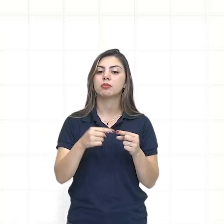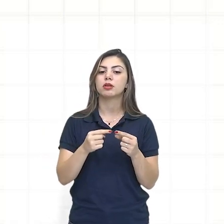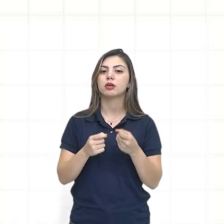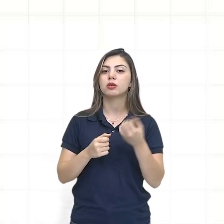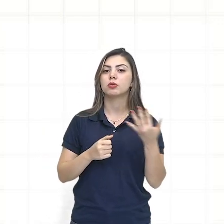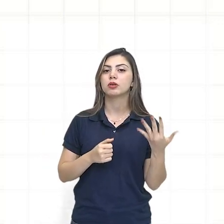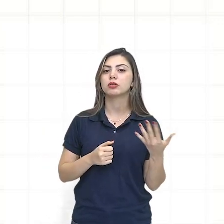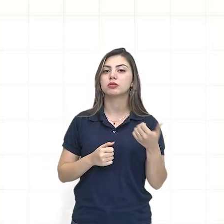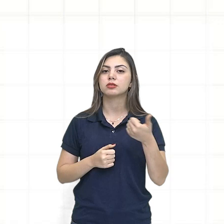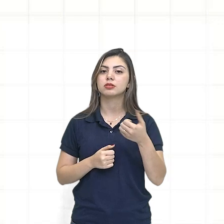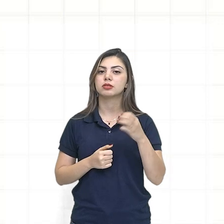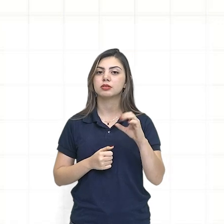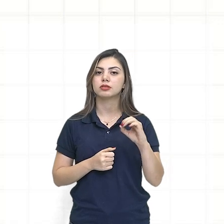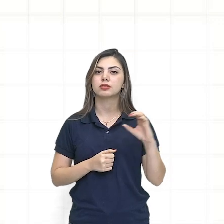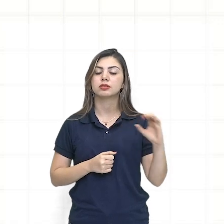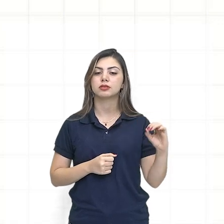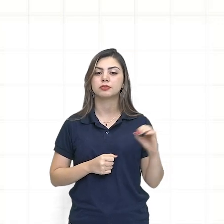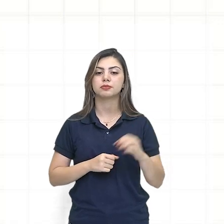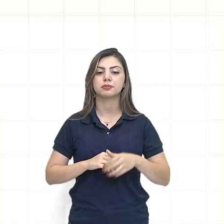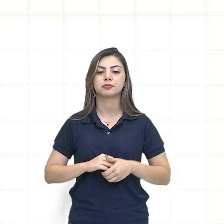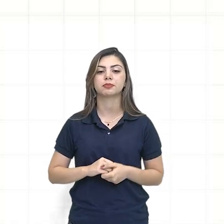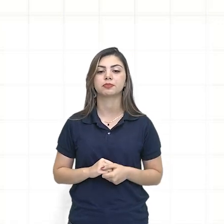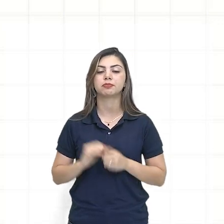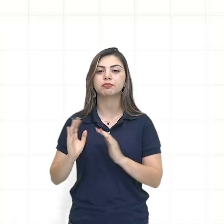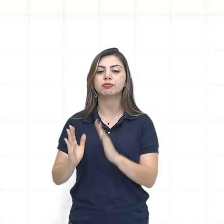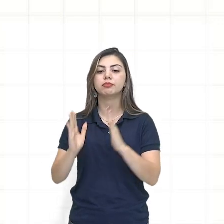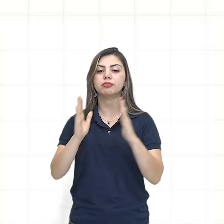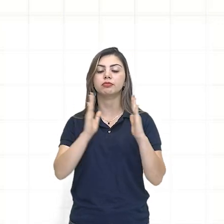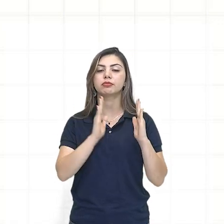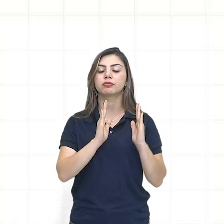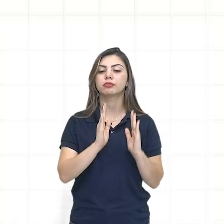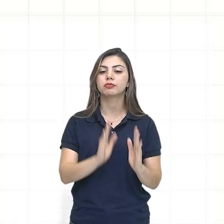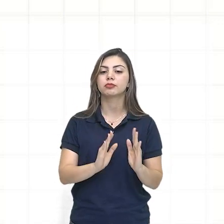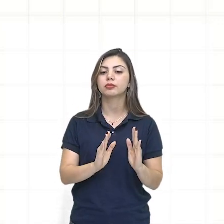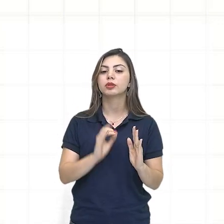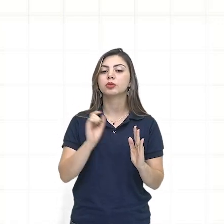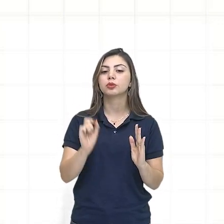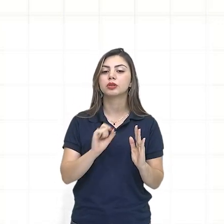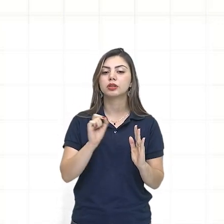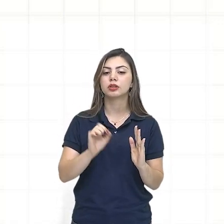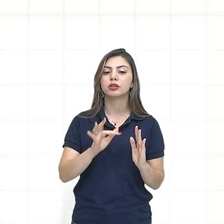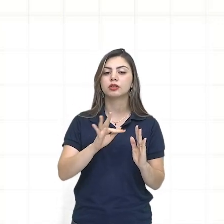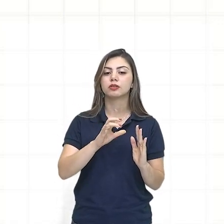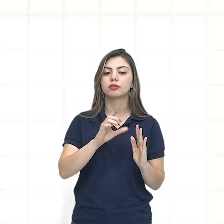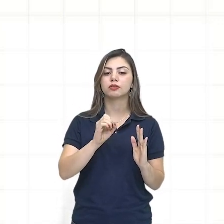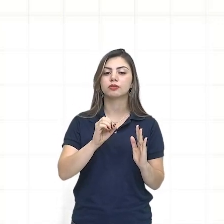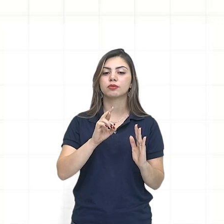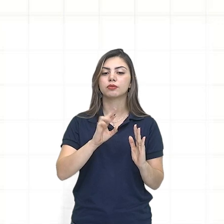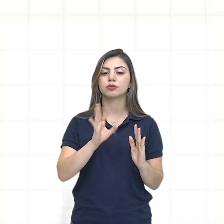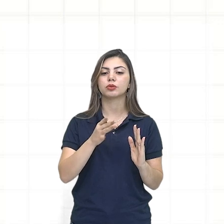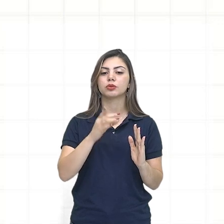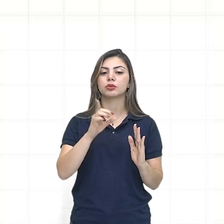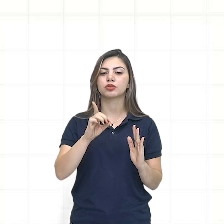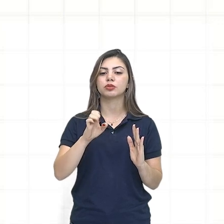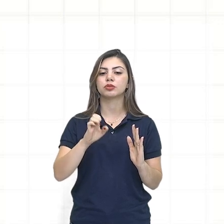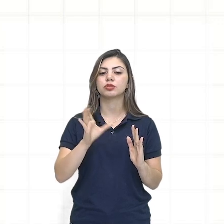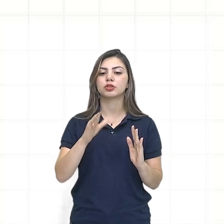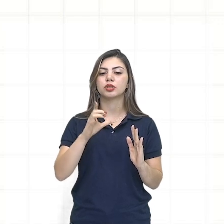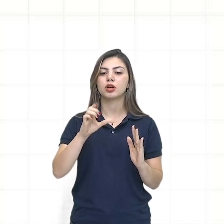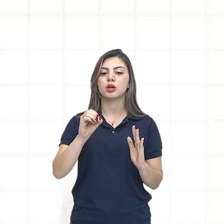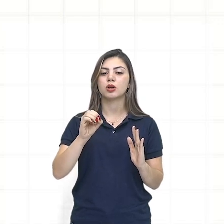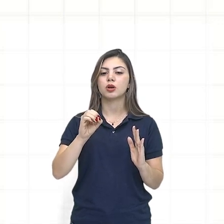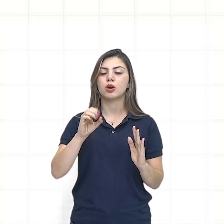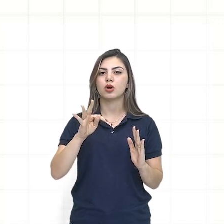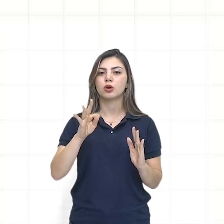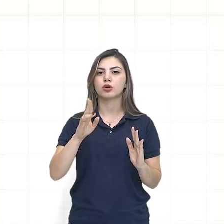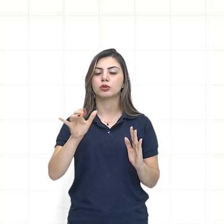vale 100. Em seguida, nós temos aqui quem? A flor de lótus, certo?